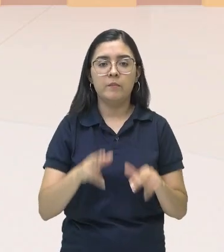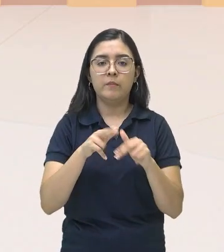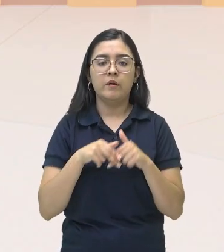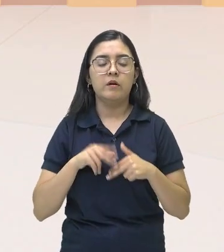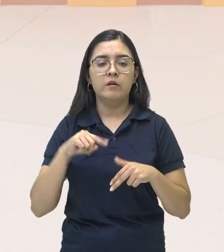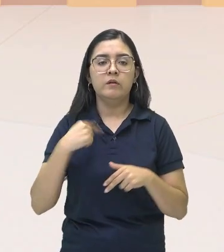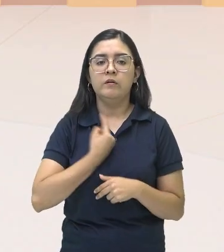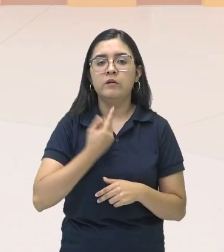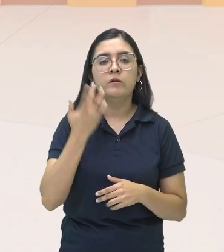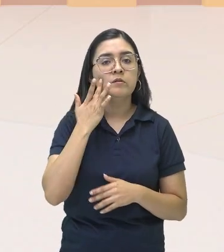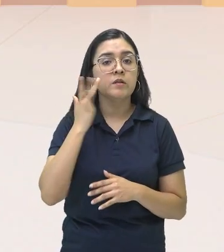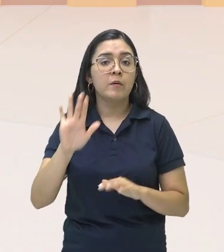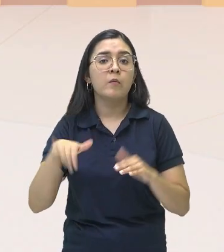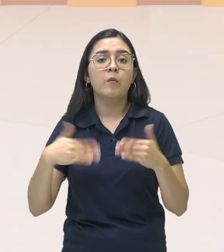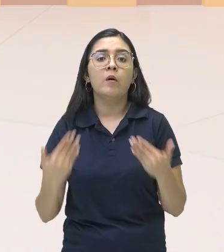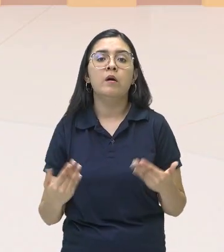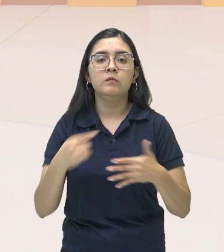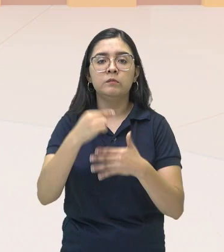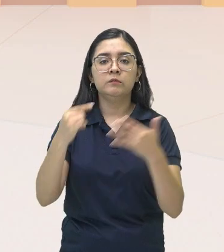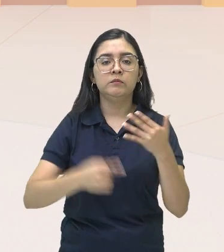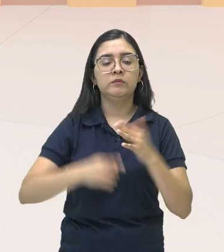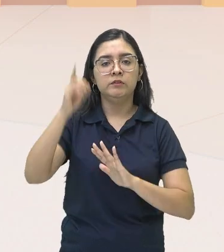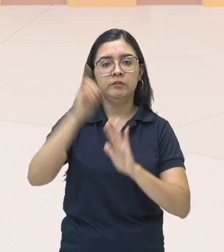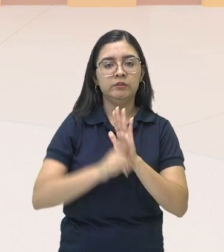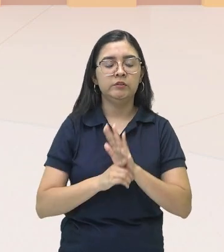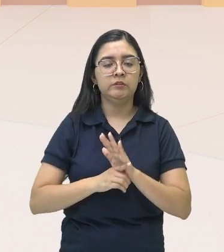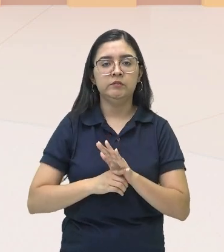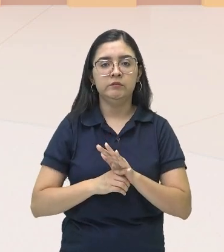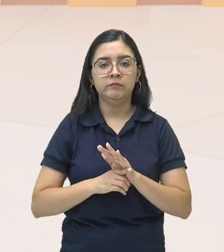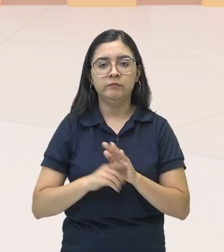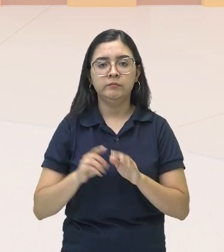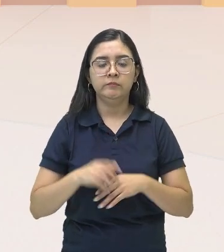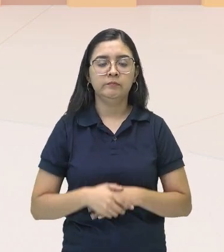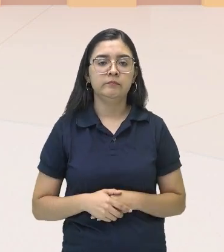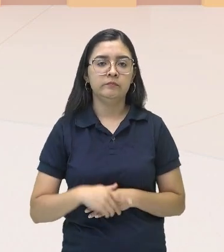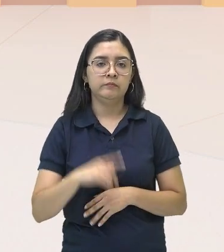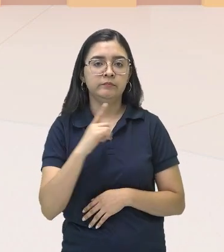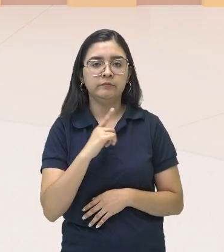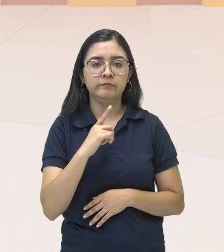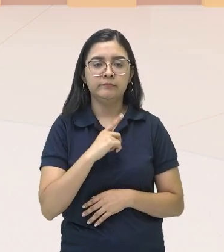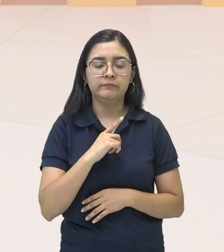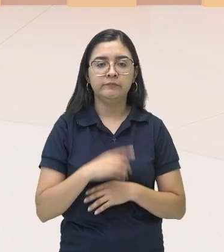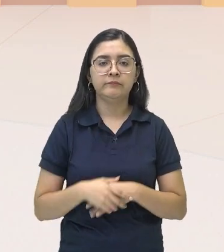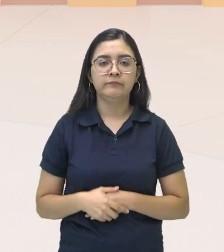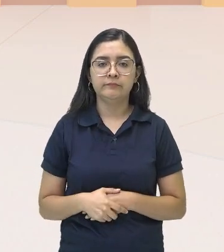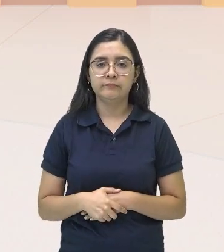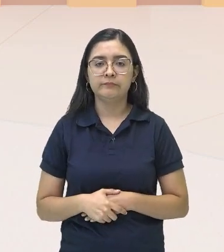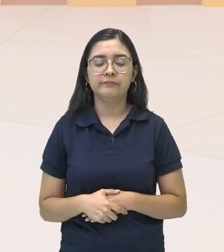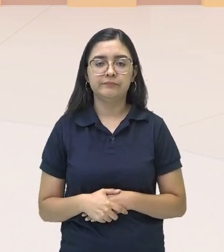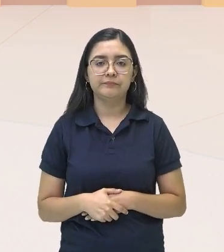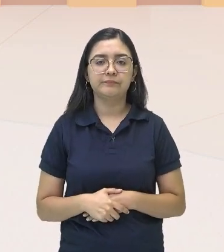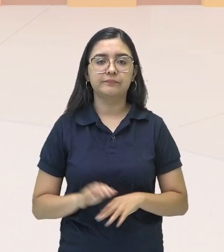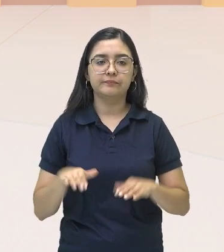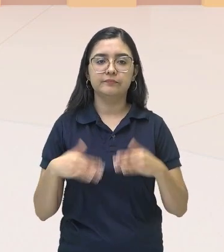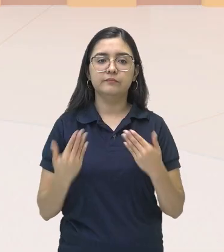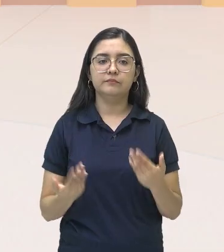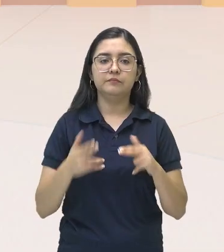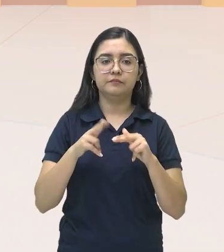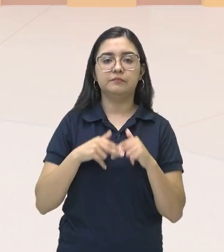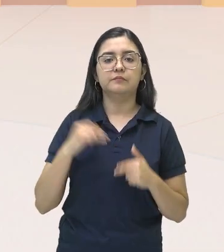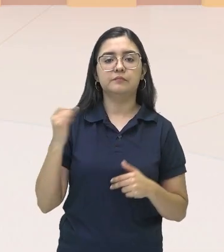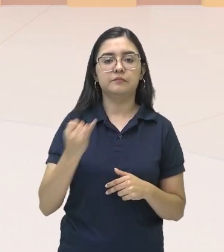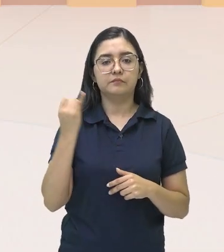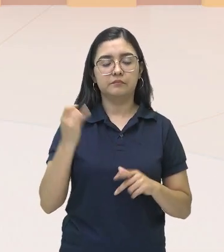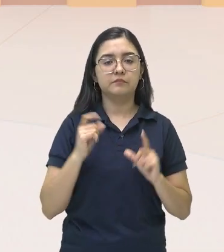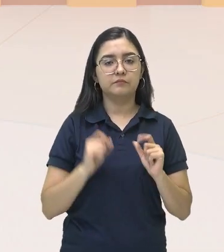não sabemos os direitos que nós temos para com ela. Olha só que interessante, né? Daí a importância de quando